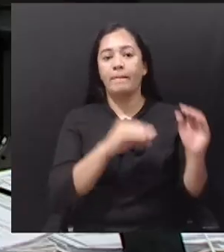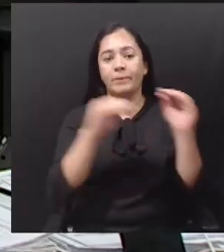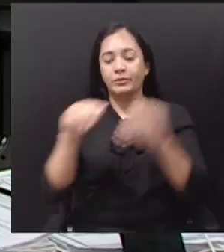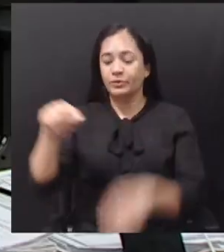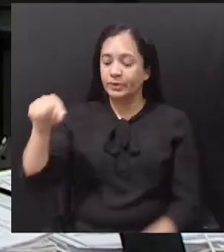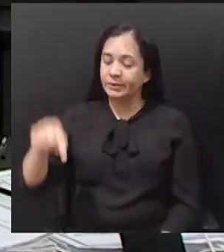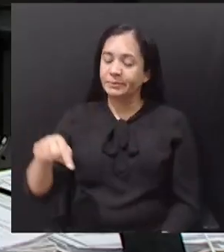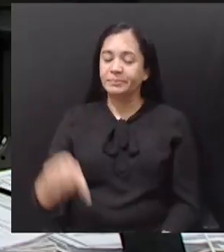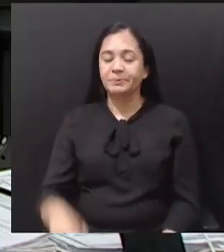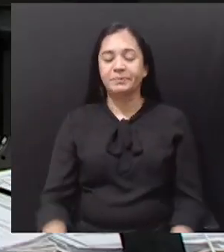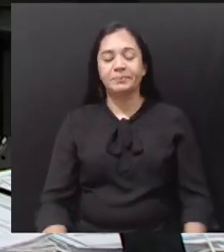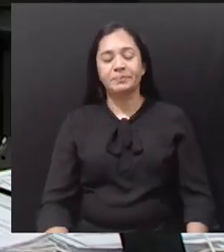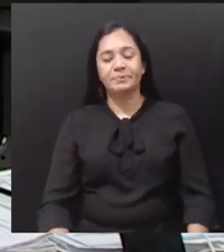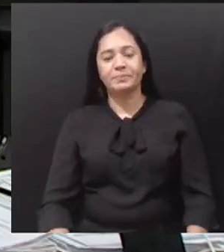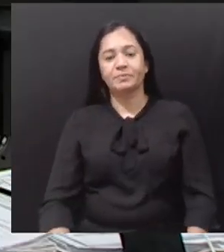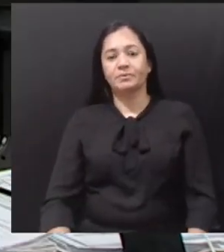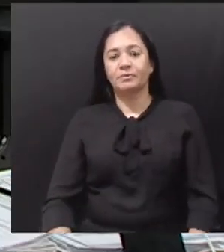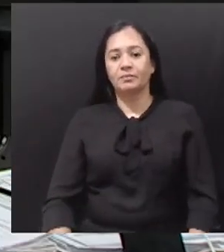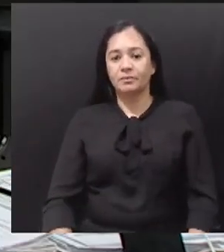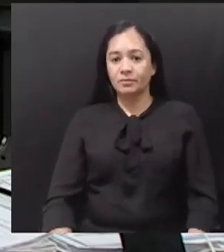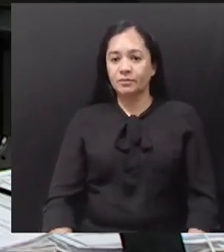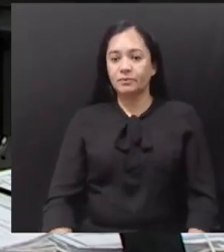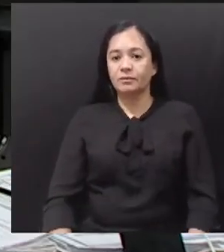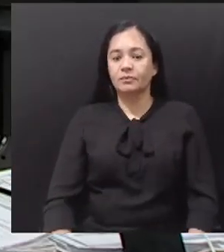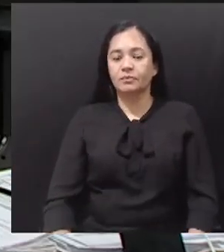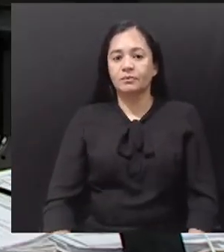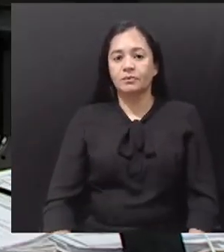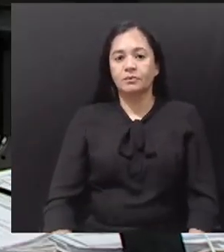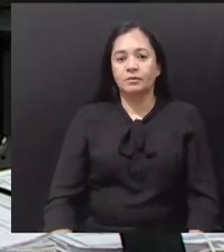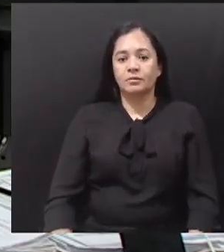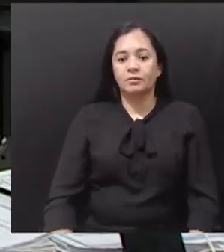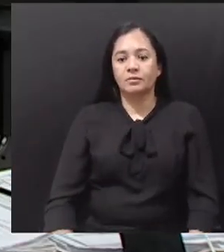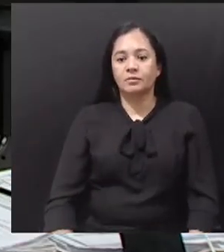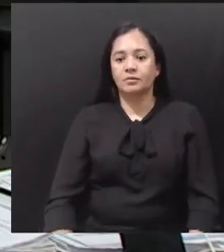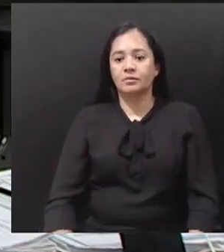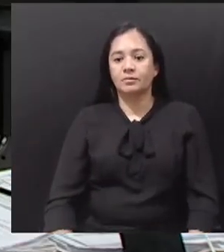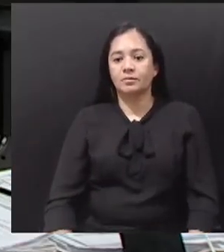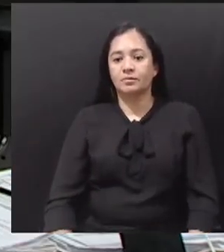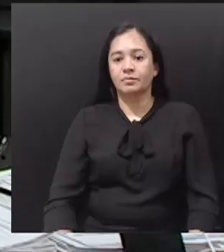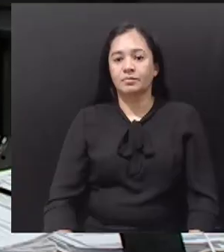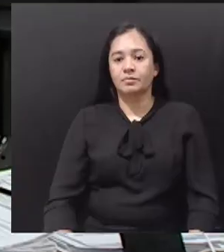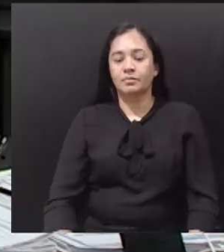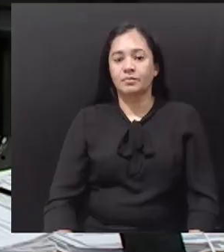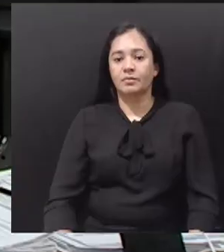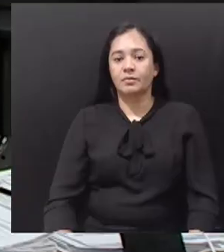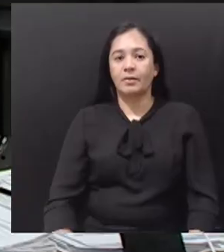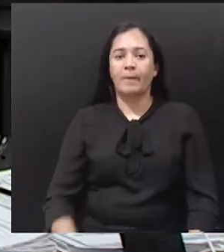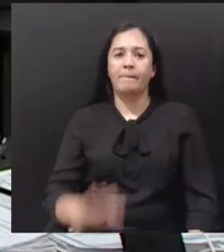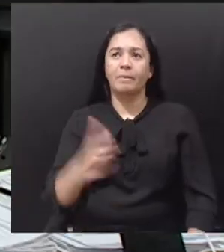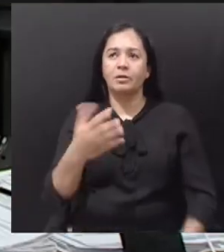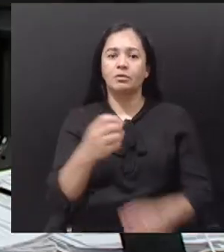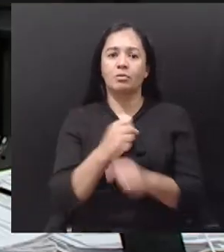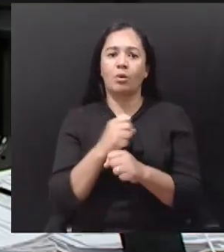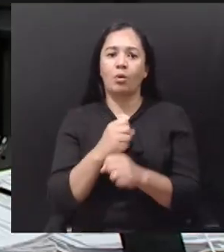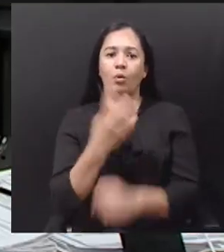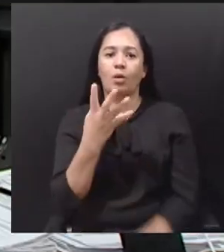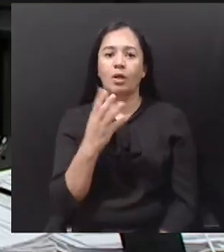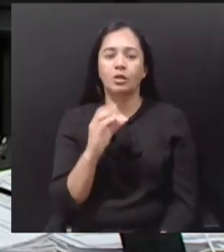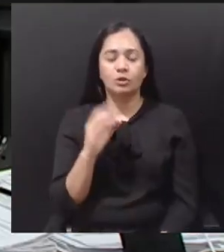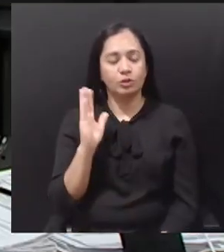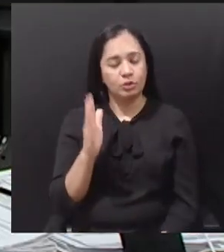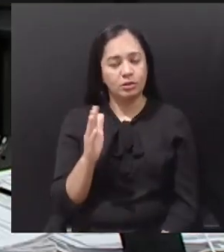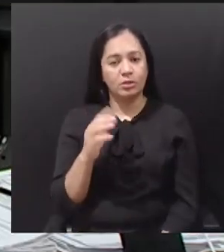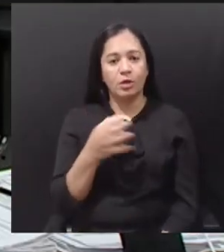né? E então isso já tem assim mais de 40 anos e eu acho que